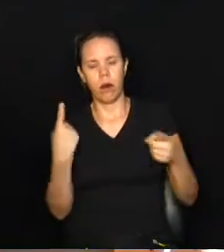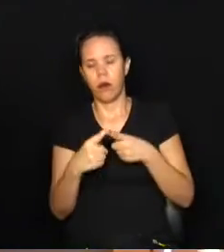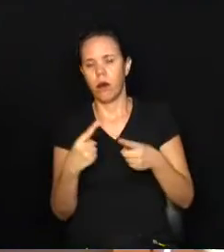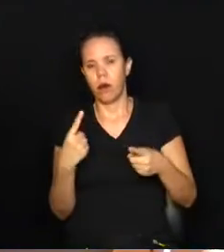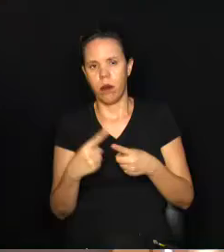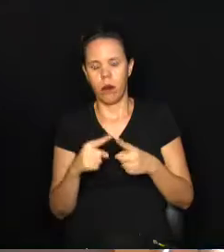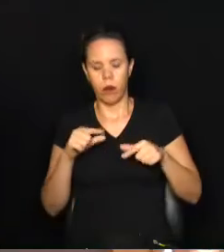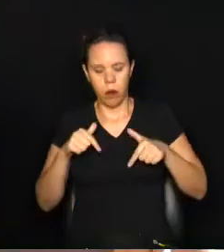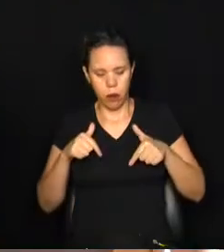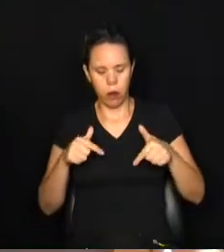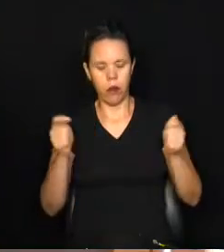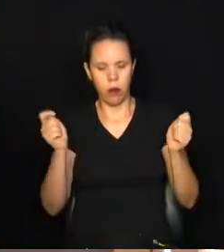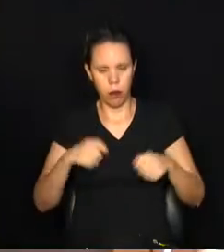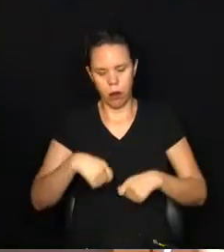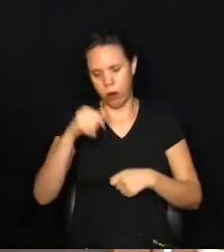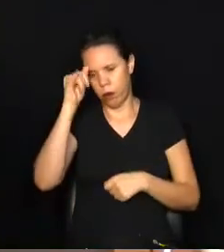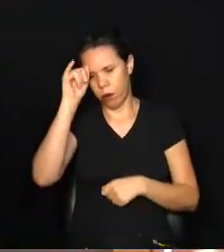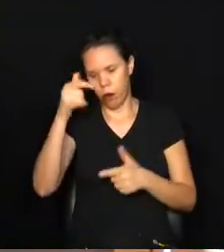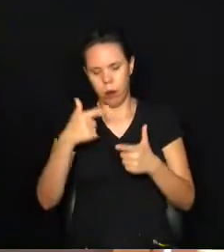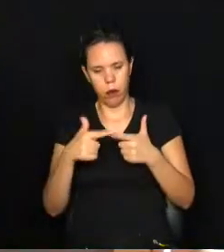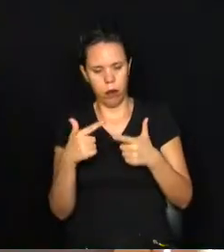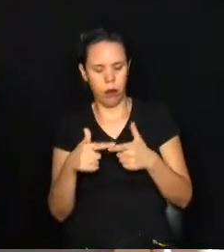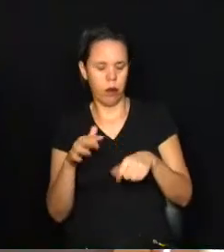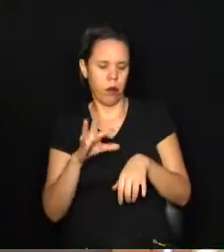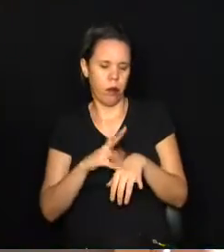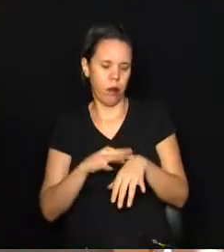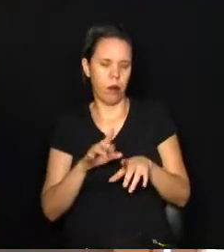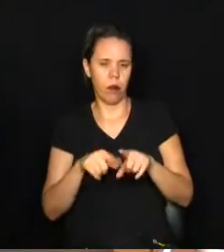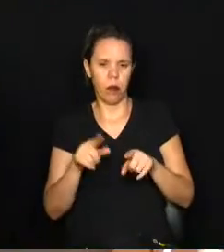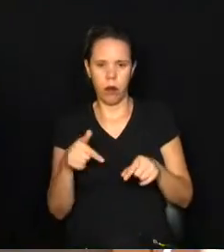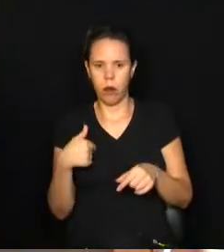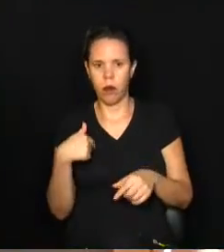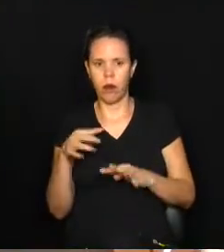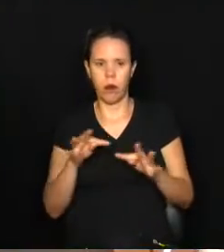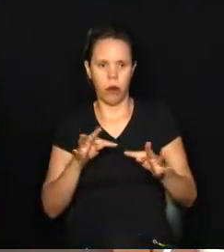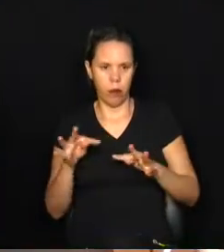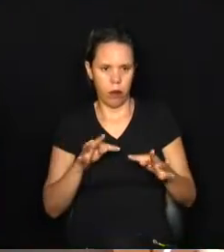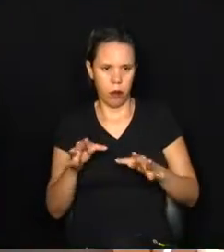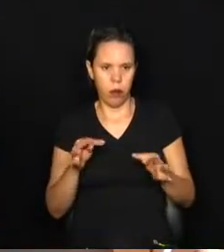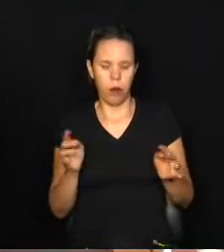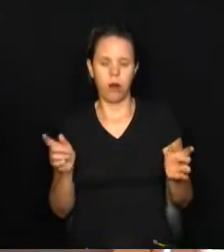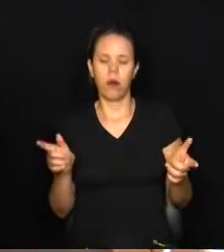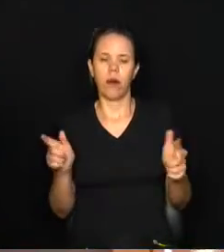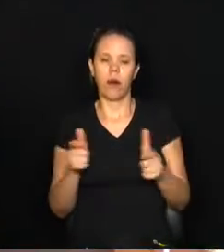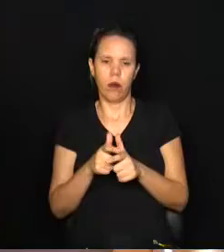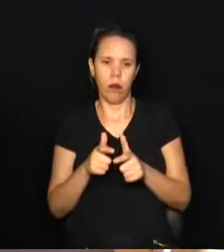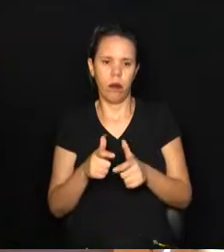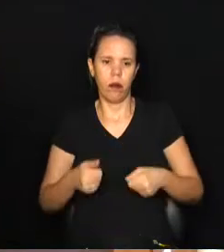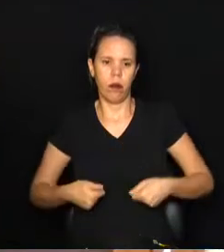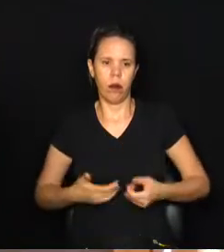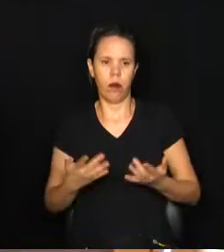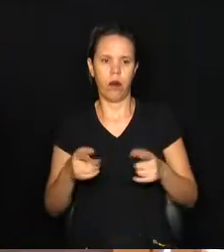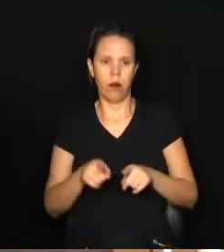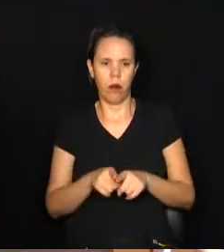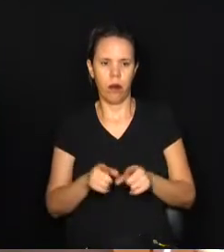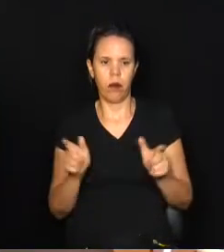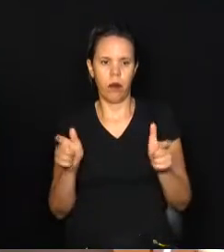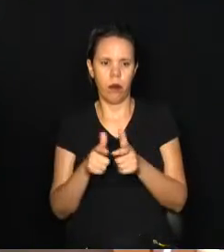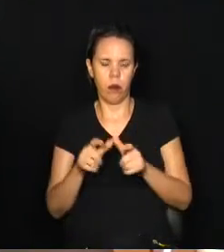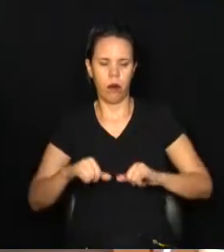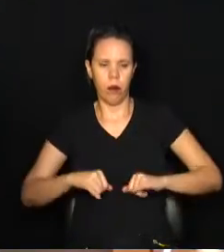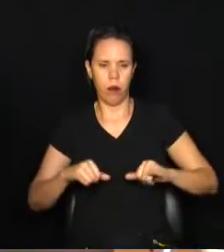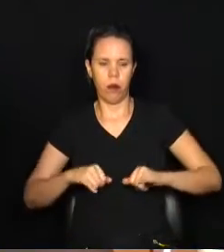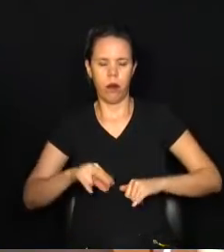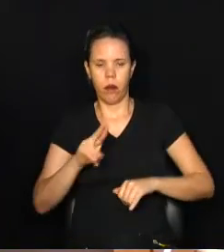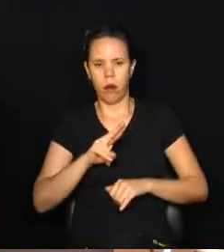ações preventivas. E a prevenção é o caminho mais barato, menos doloroso e que a pessoa tem dificuldade de usar. E